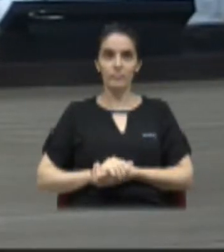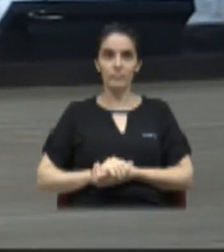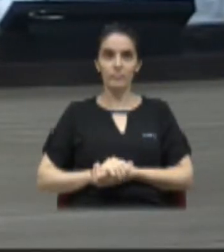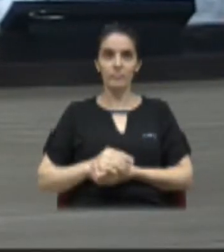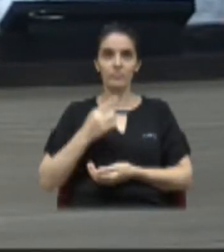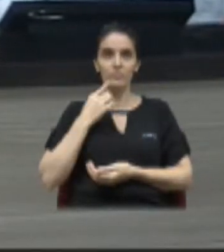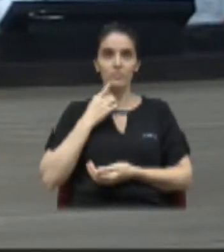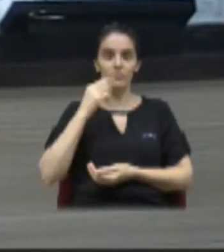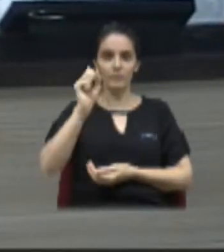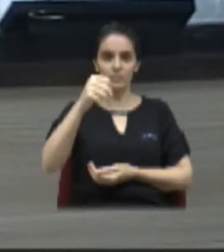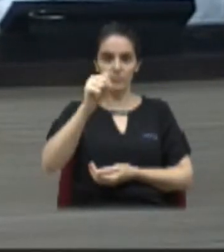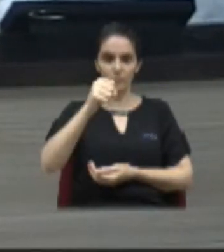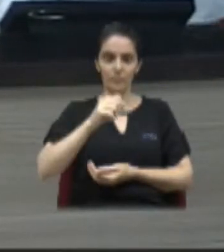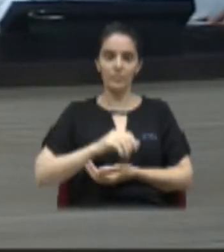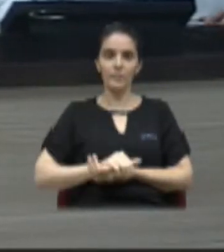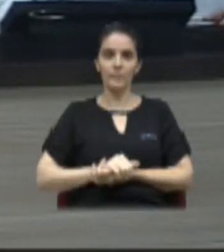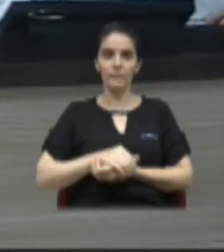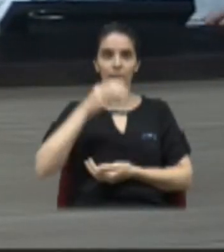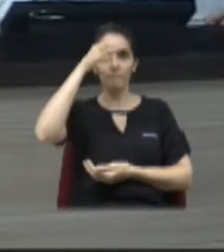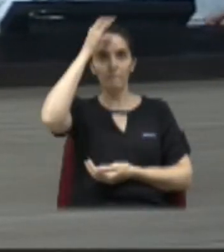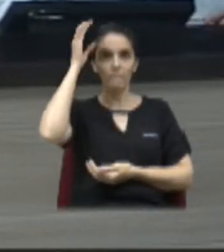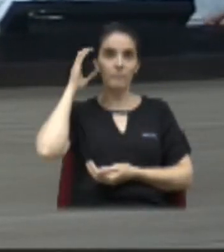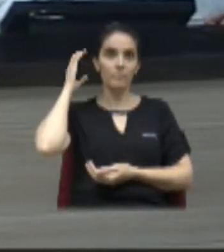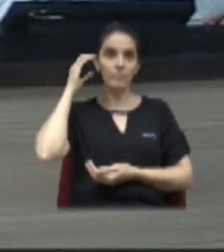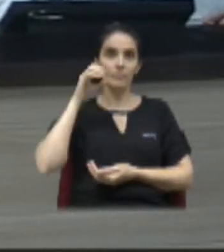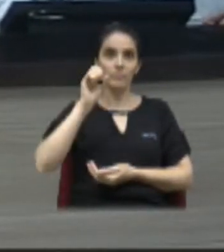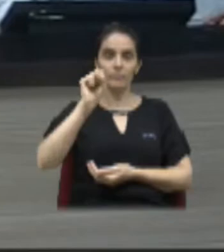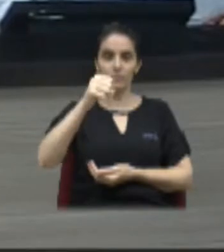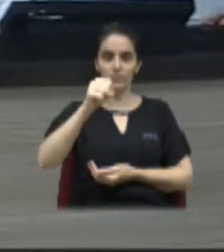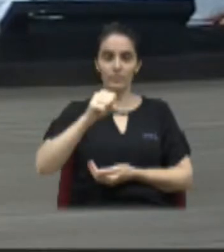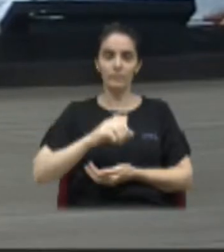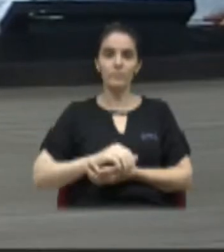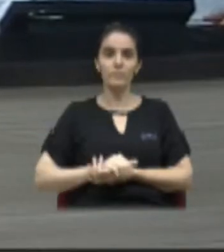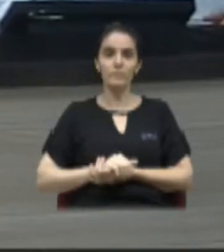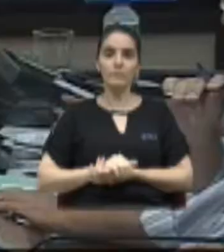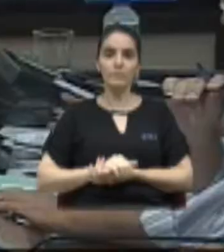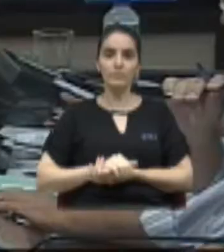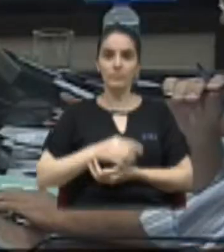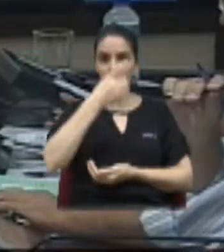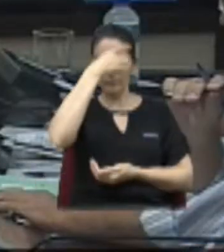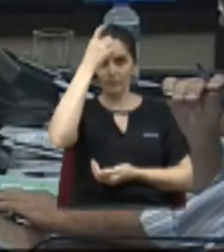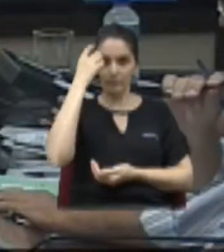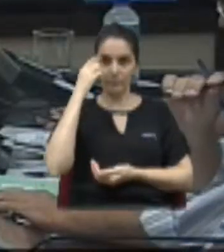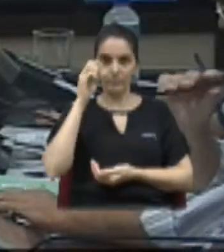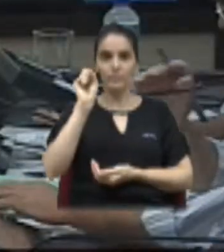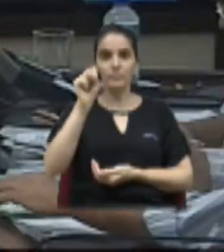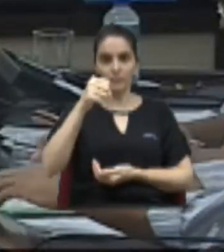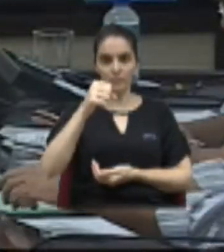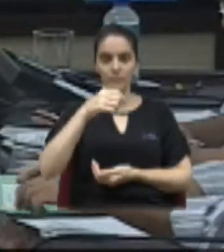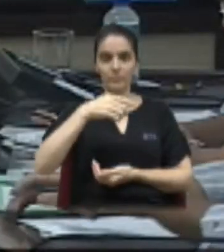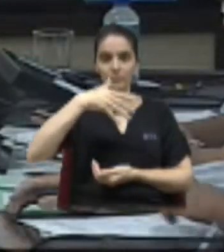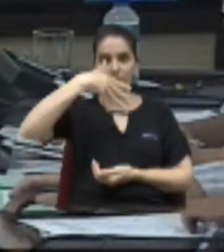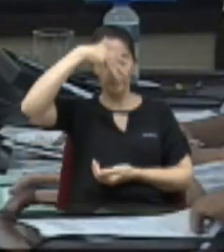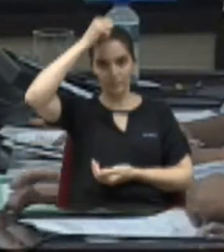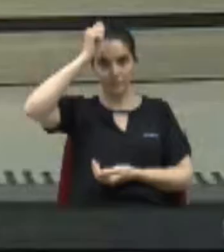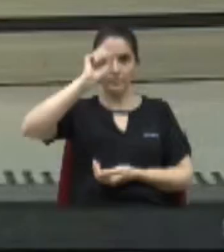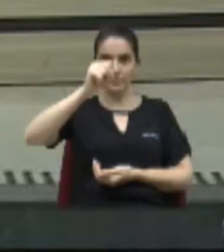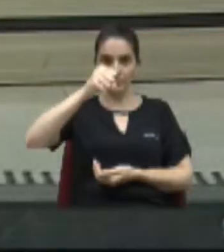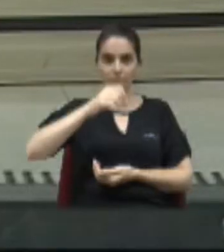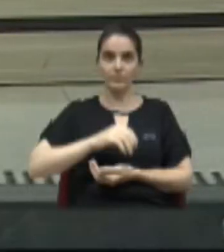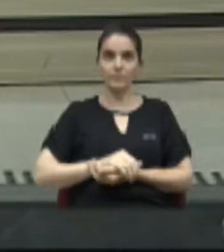Cleiton. Sim, presidente. Carolina. Sim, presidente. Marco Xavier. Sim, presidente. Toninho. Sim,